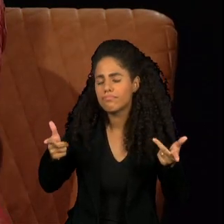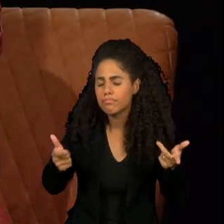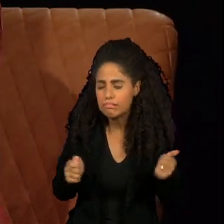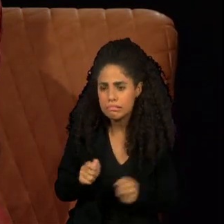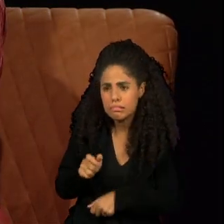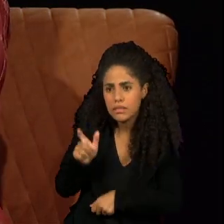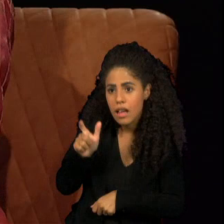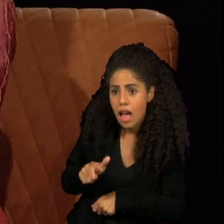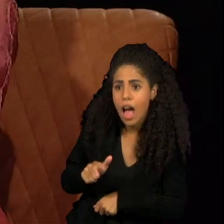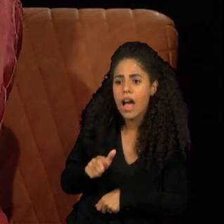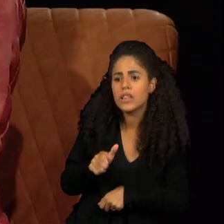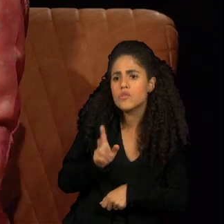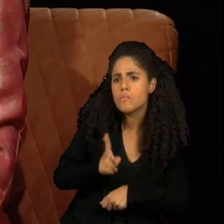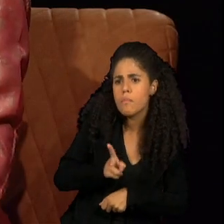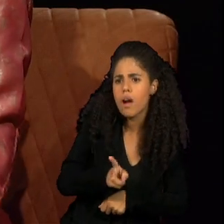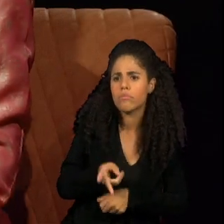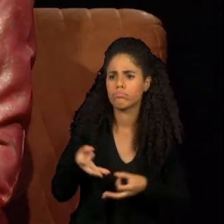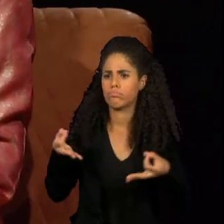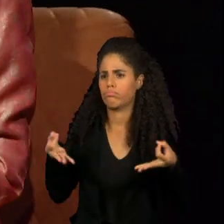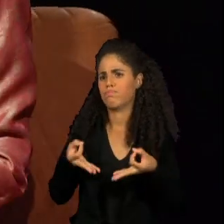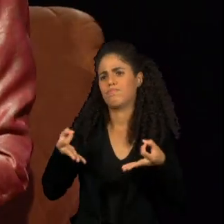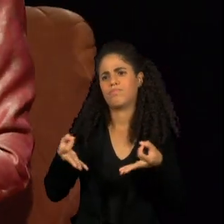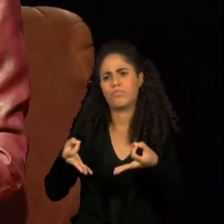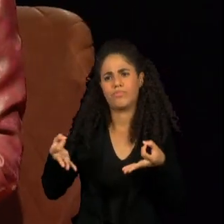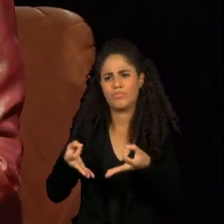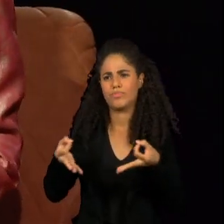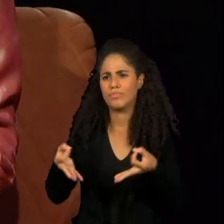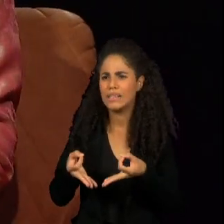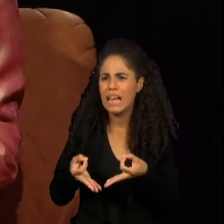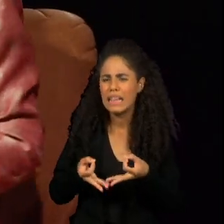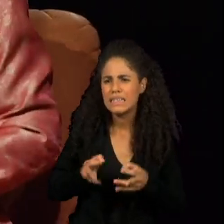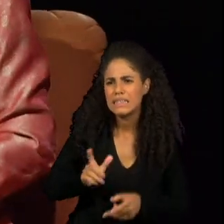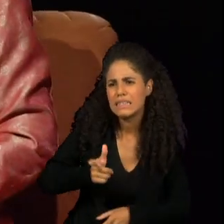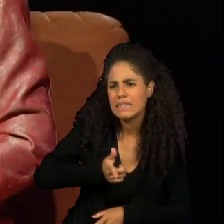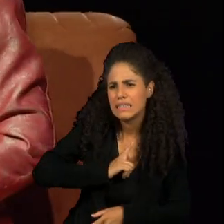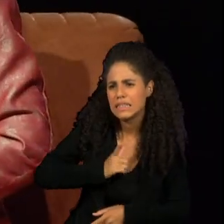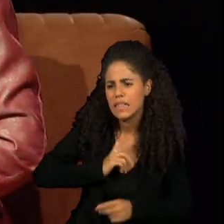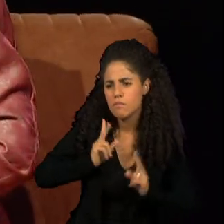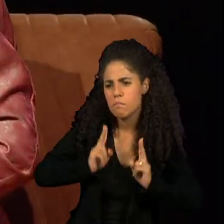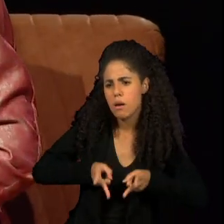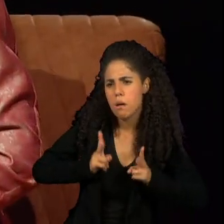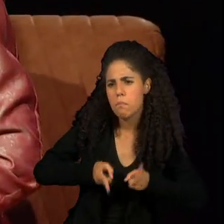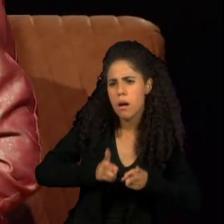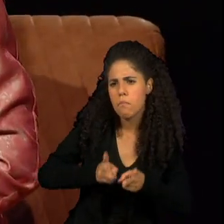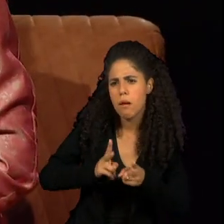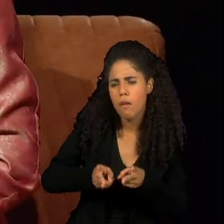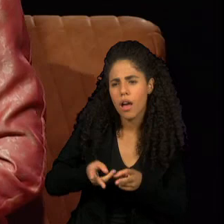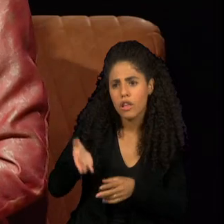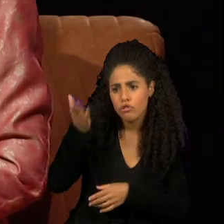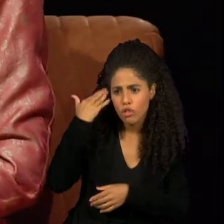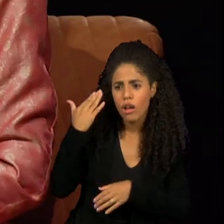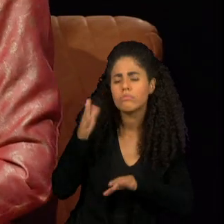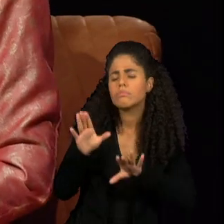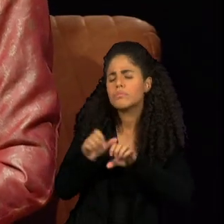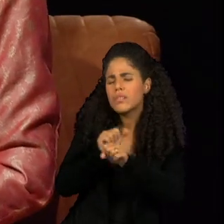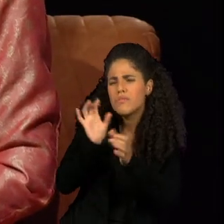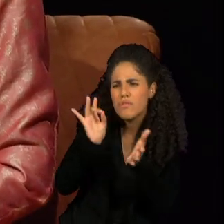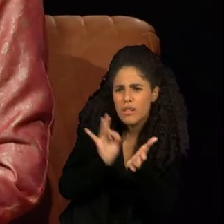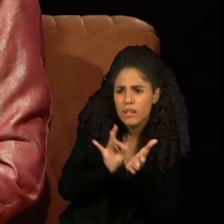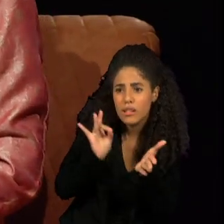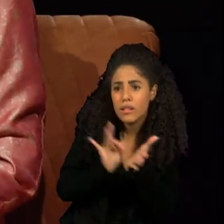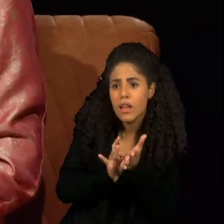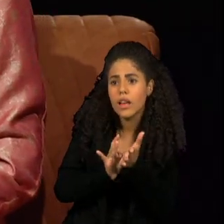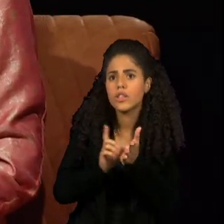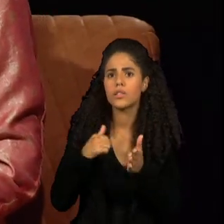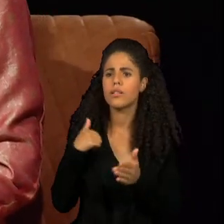expressão contida, perfeitamente contida, stanislavskiana, né, que é a minha formação, sincera, verdadeira. E